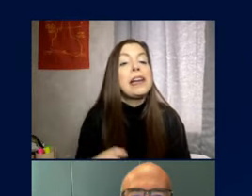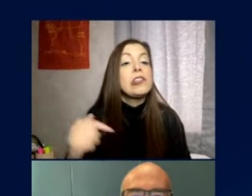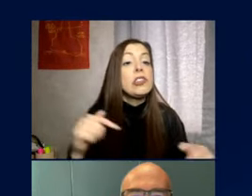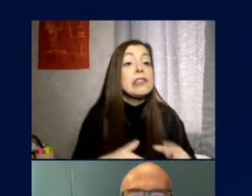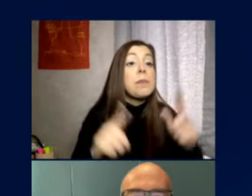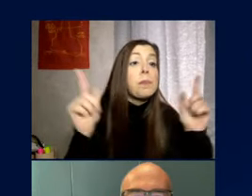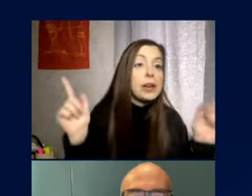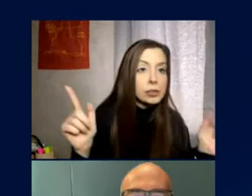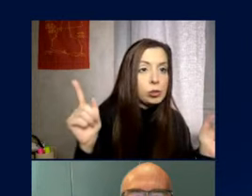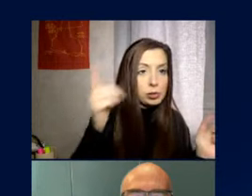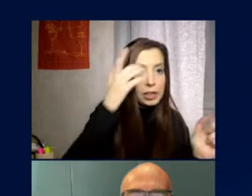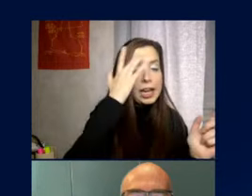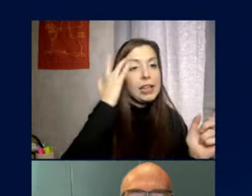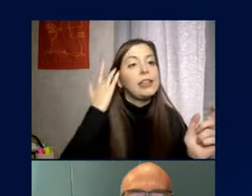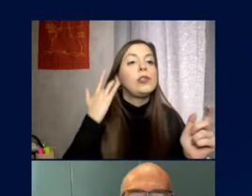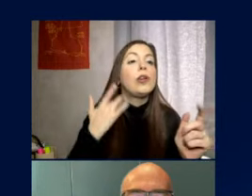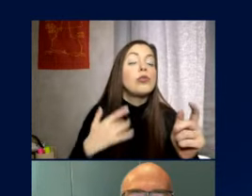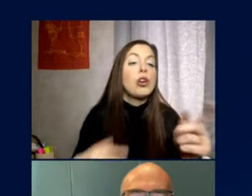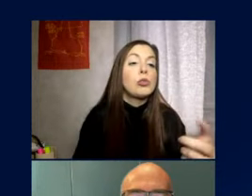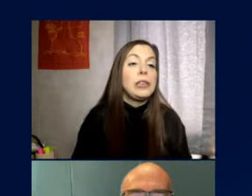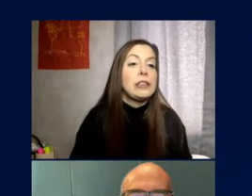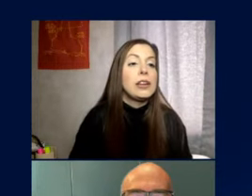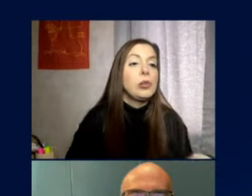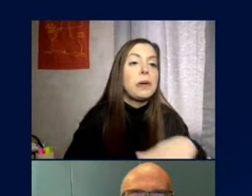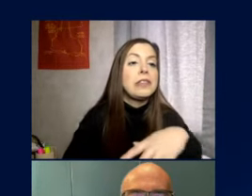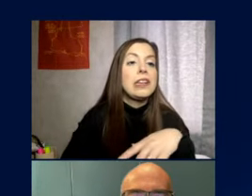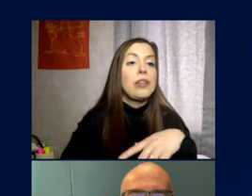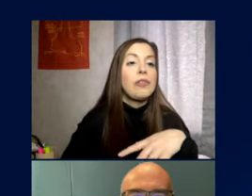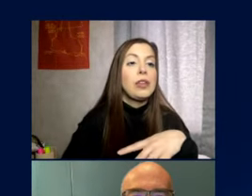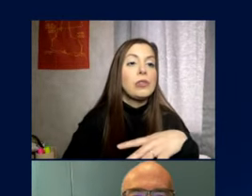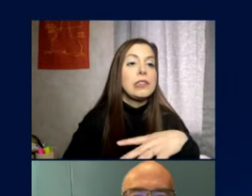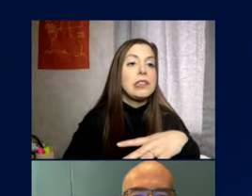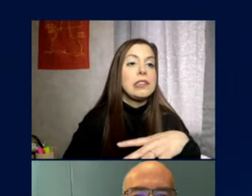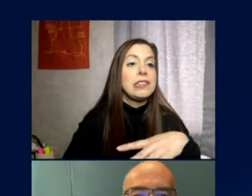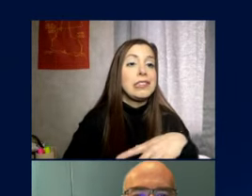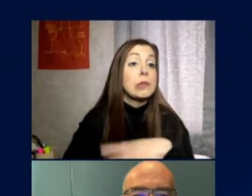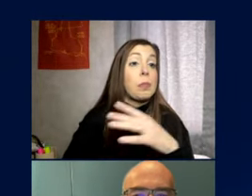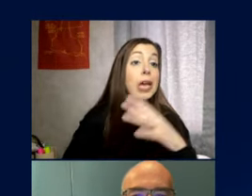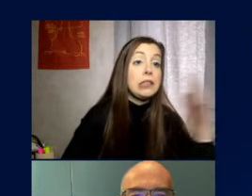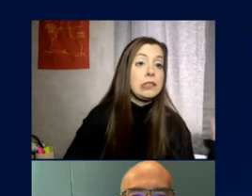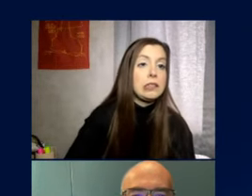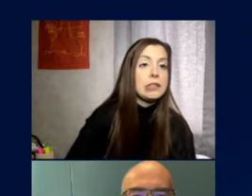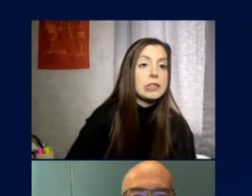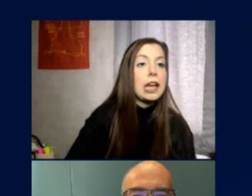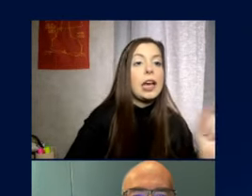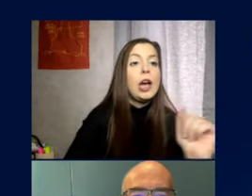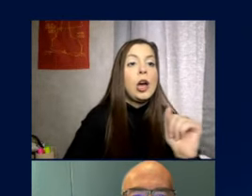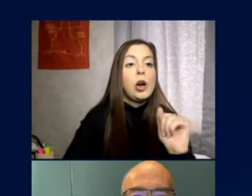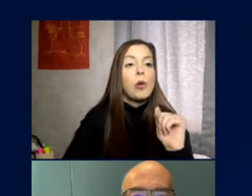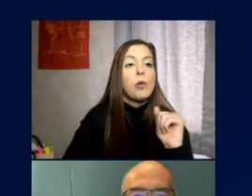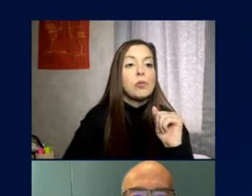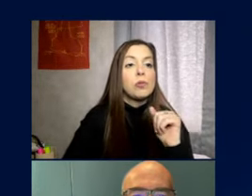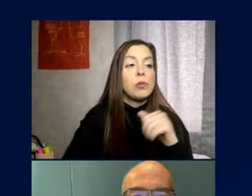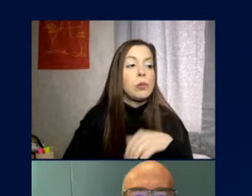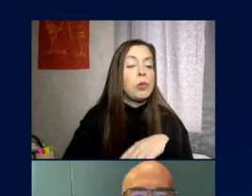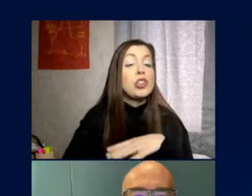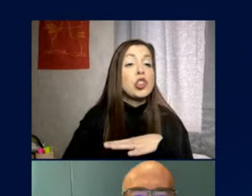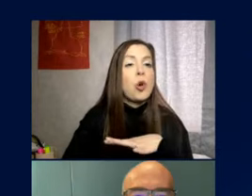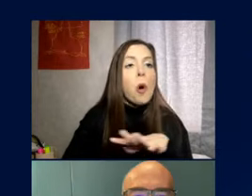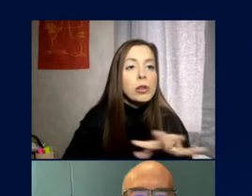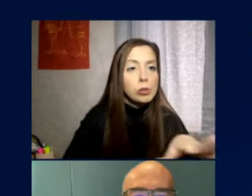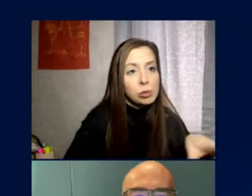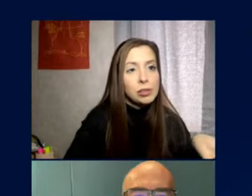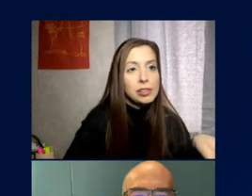Musk participando, né? Não só tweetando, mas ele tem feito esses spaces, né? Com